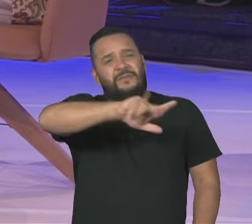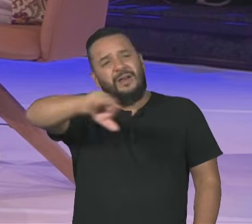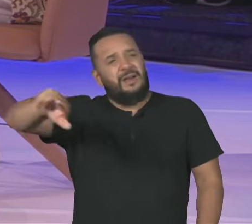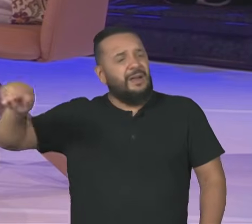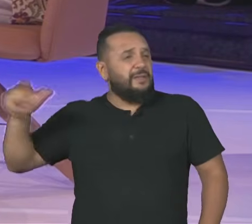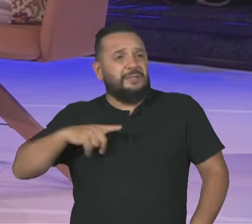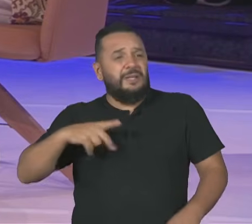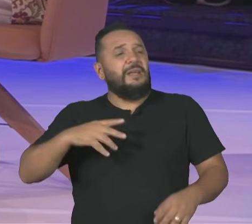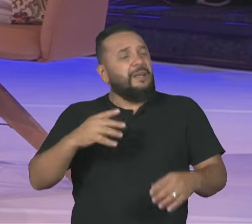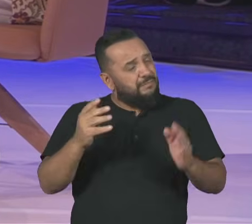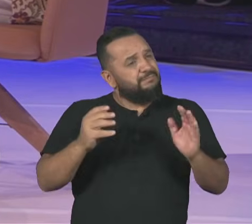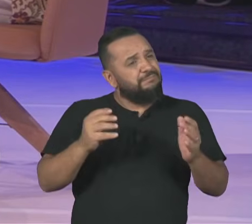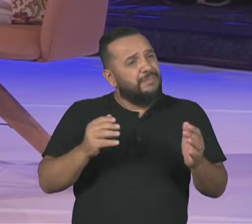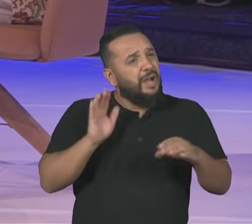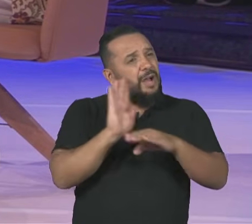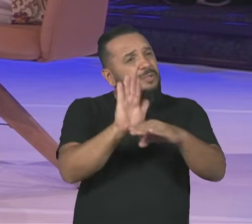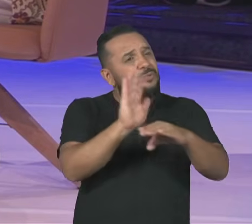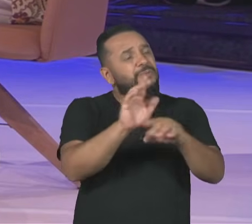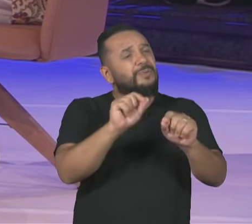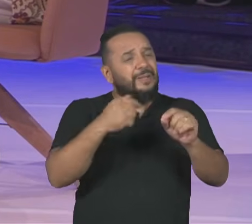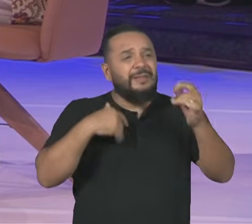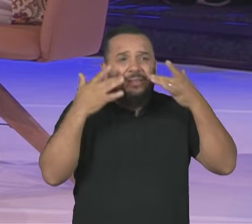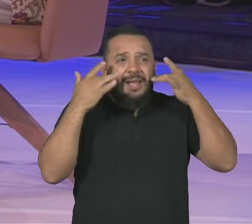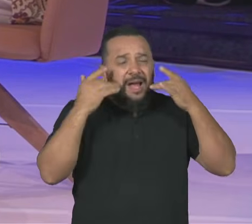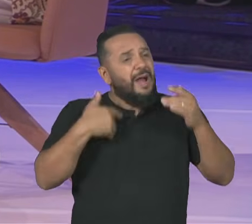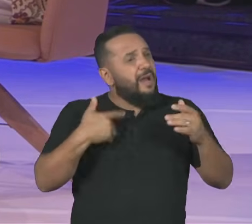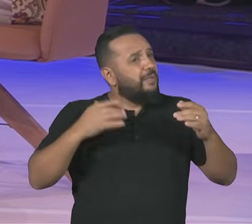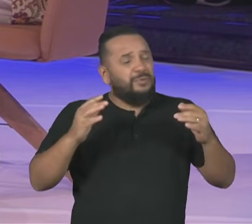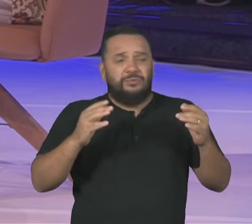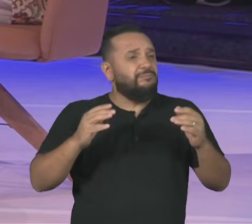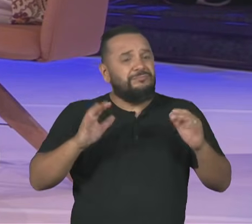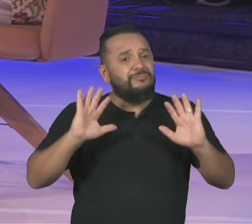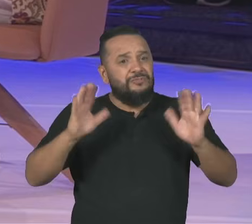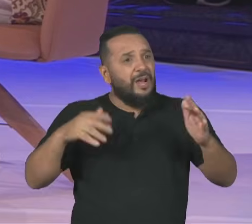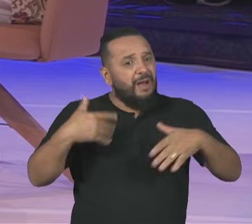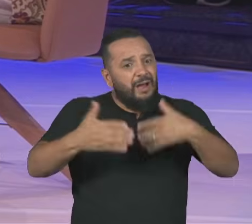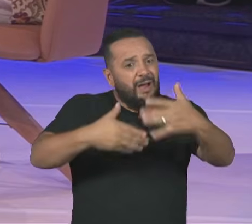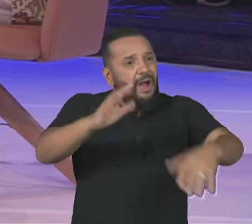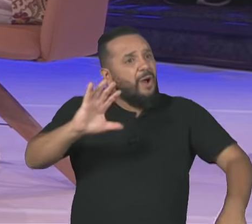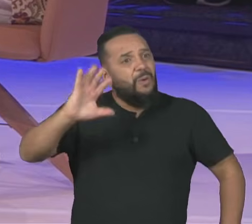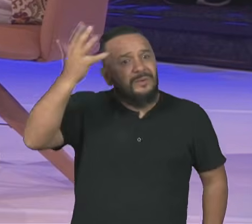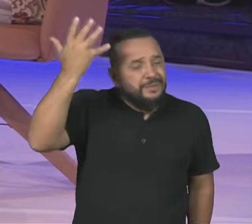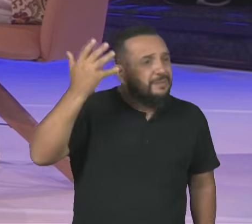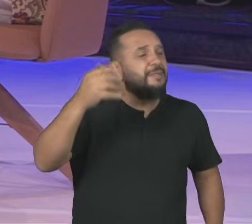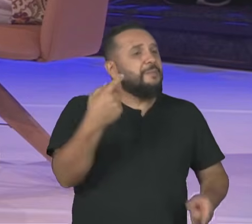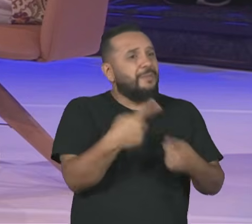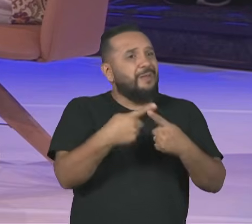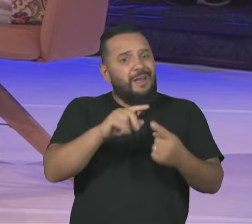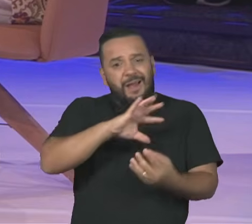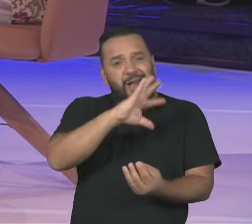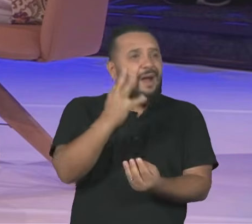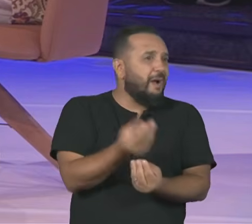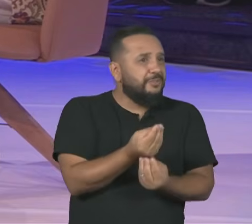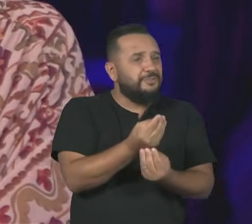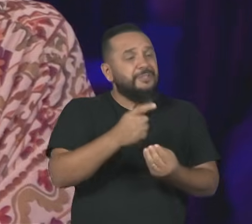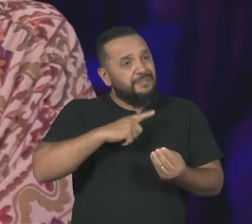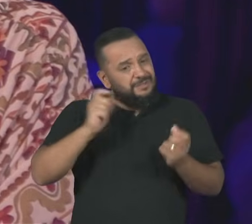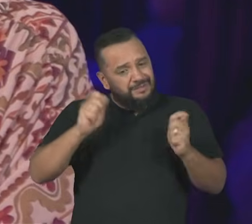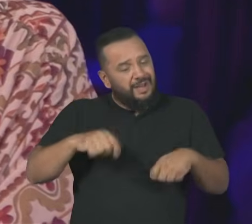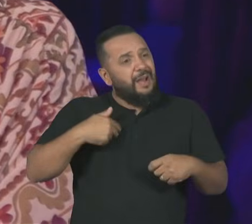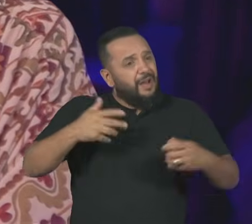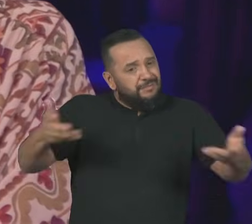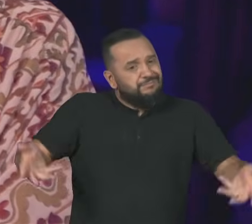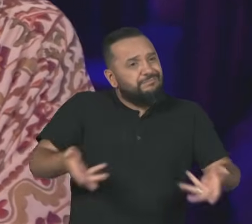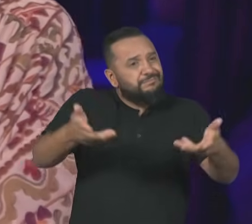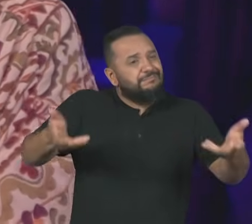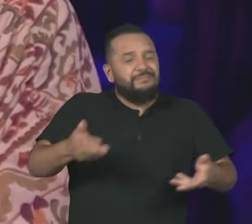arte acontecer e que elevam a alma, porque a arte tem esse poder elevador da alma humana, né? Exatamente. E eu acho